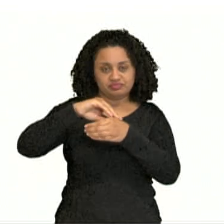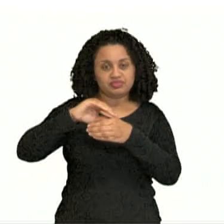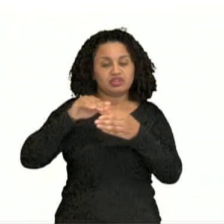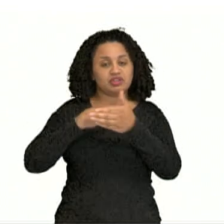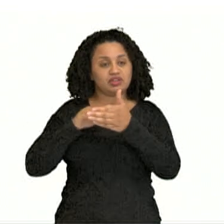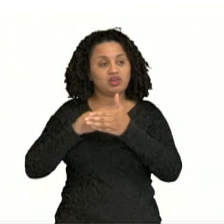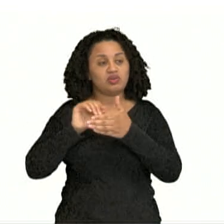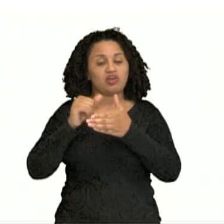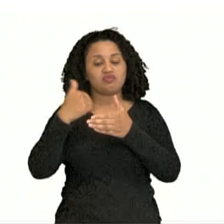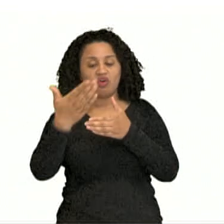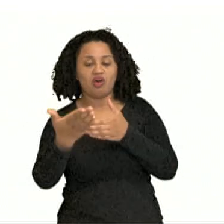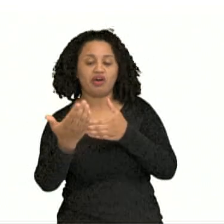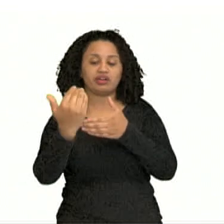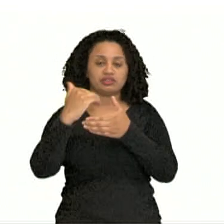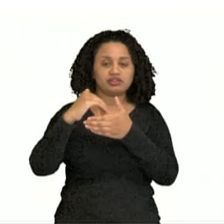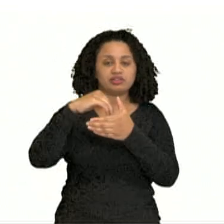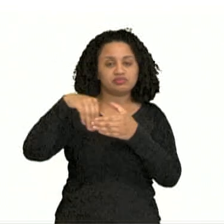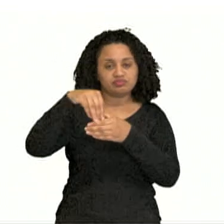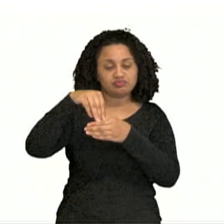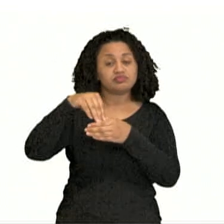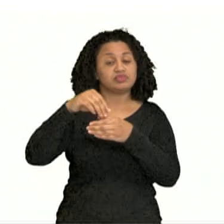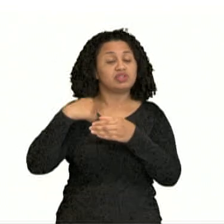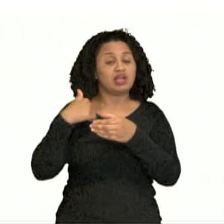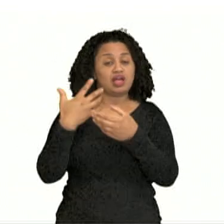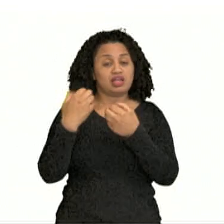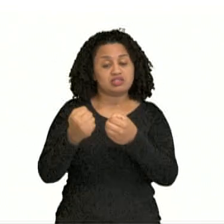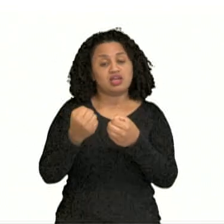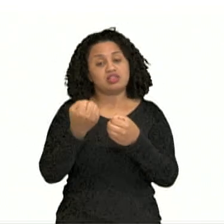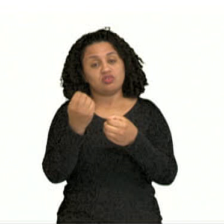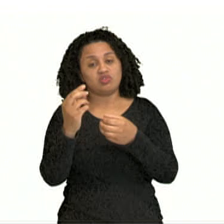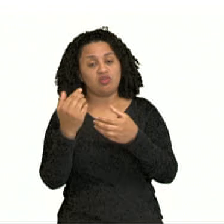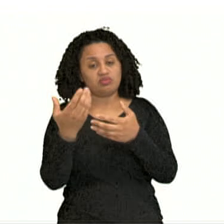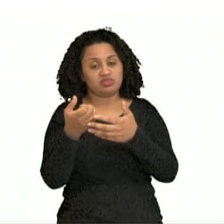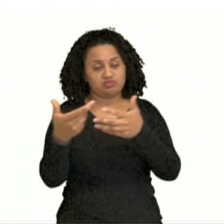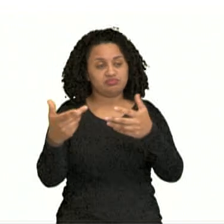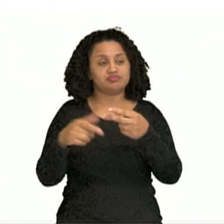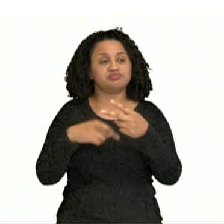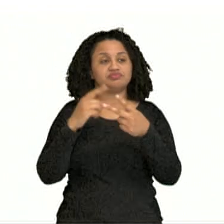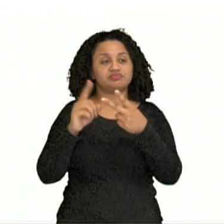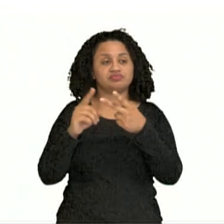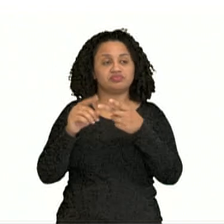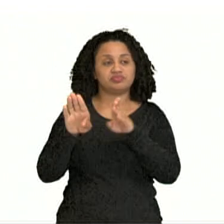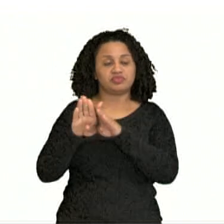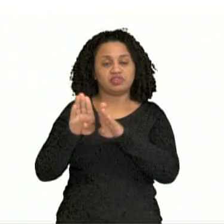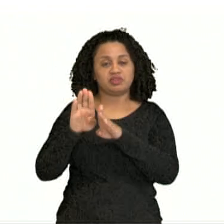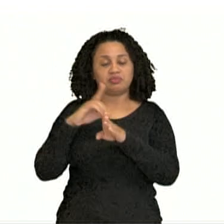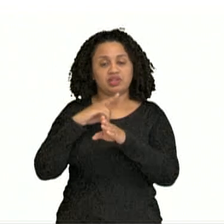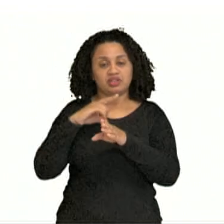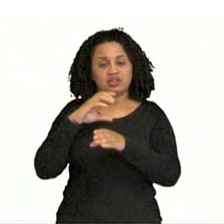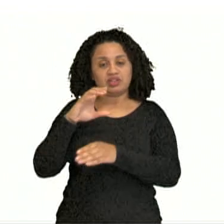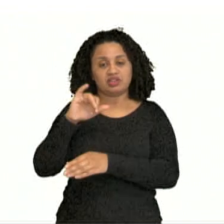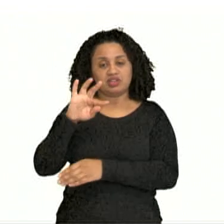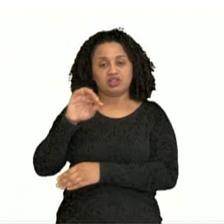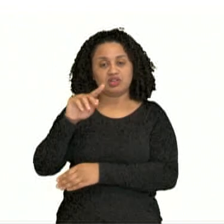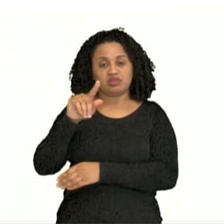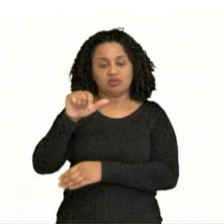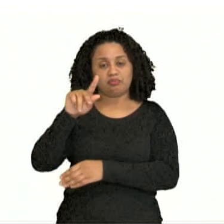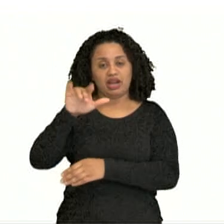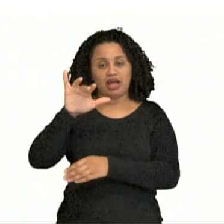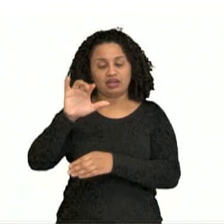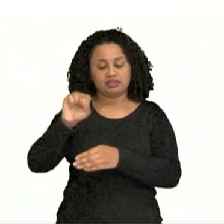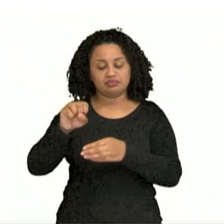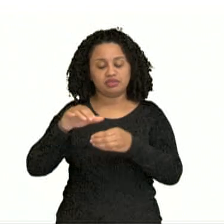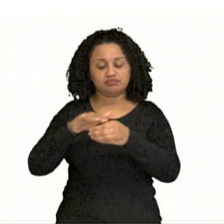delimita o que é fora e o que é dentro, permite a entrada de substâncias. Também apresenta citoplasma, que preenche,